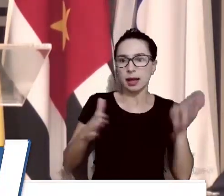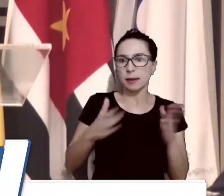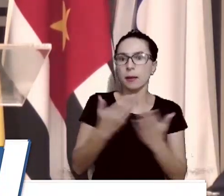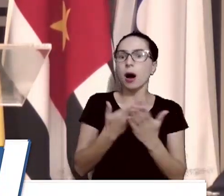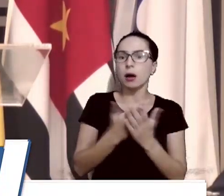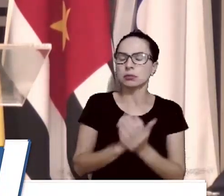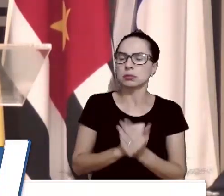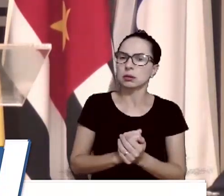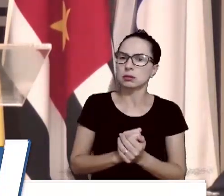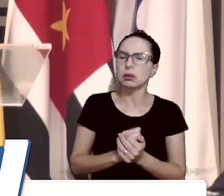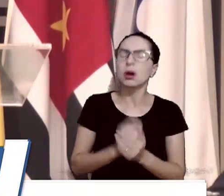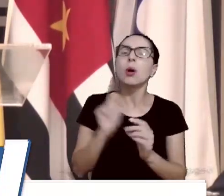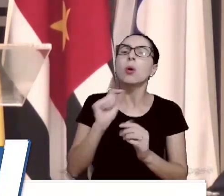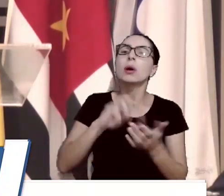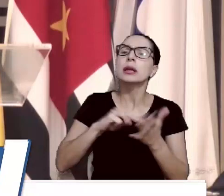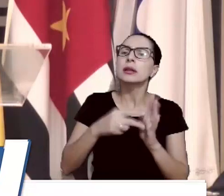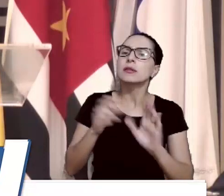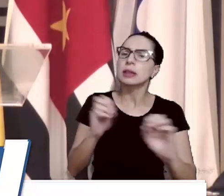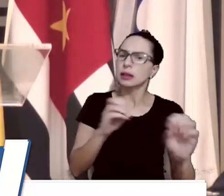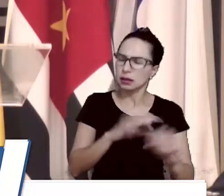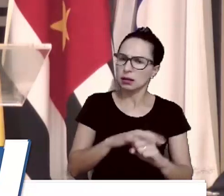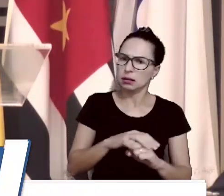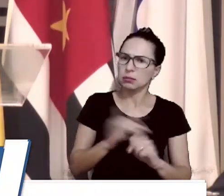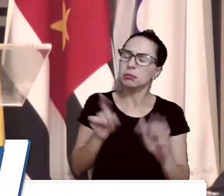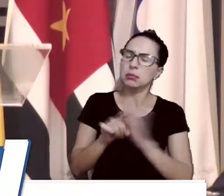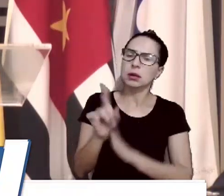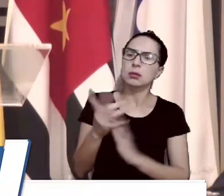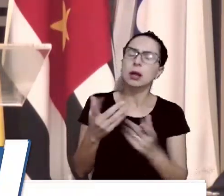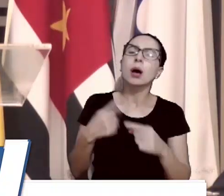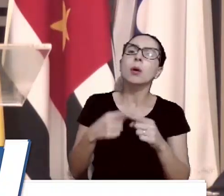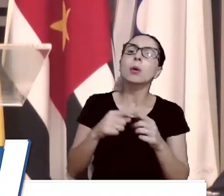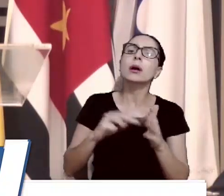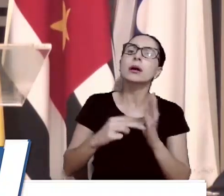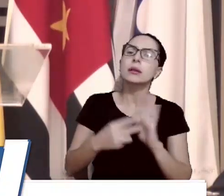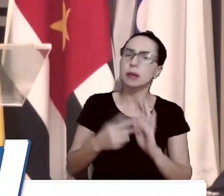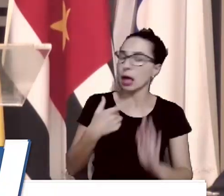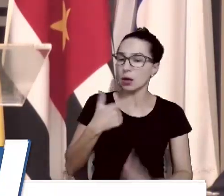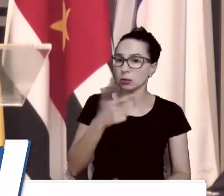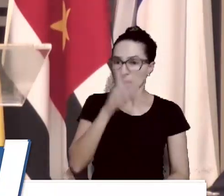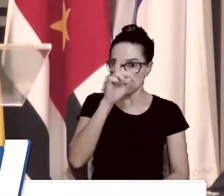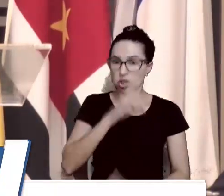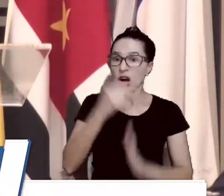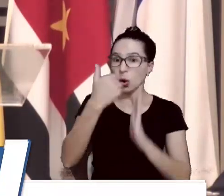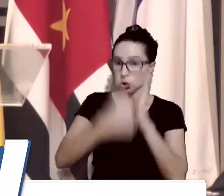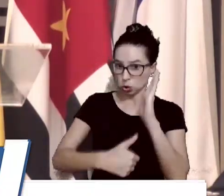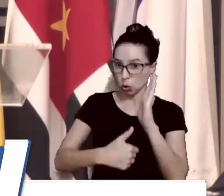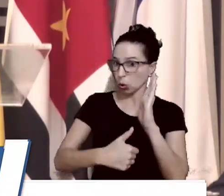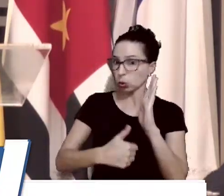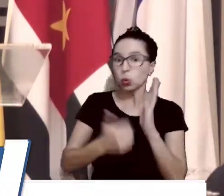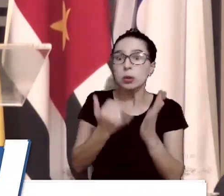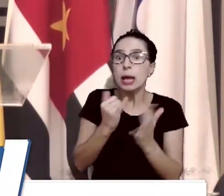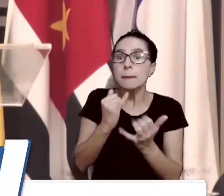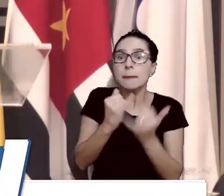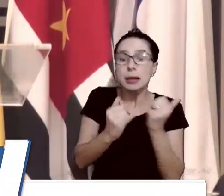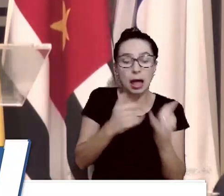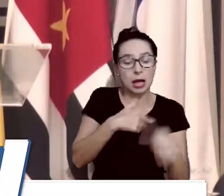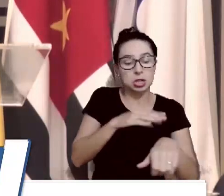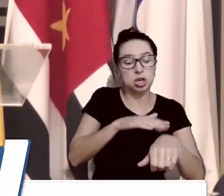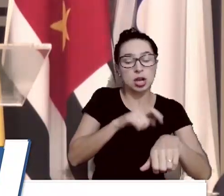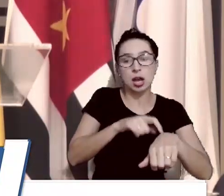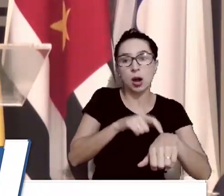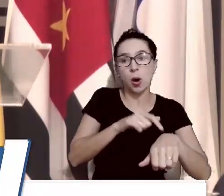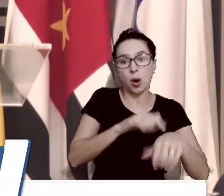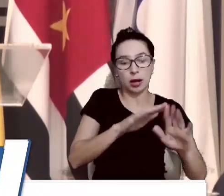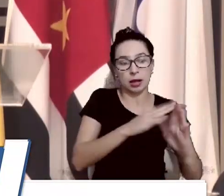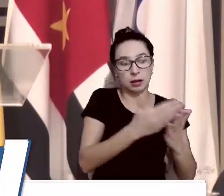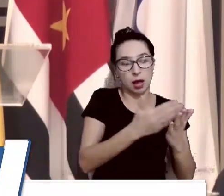por educação? É necessário que a gente questione. Se o estudante não tem direito a esse desconto parcial, nem no período que não é o da aula dele durante a semana,